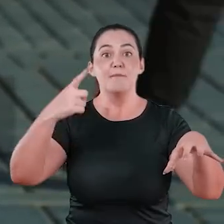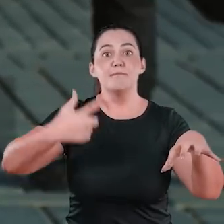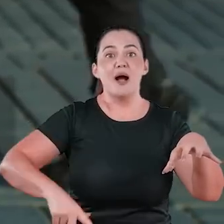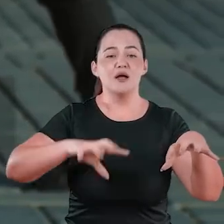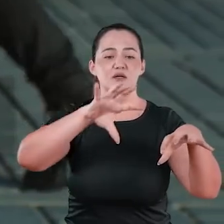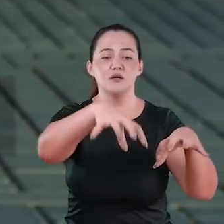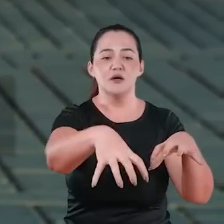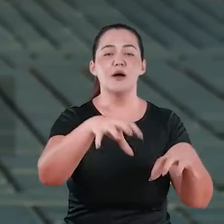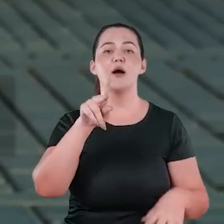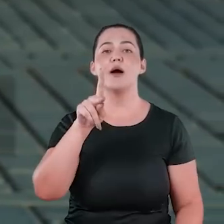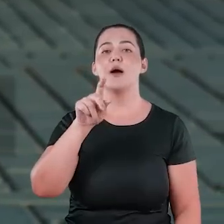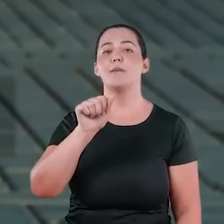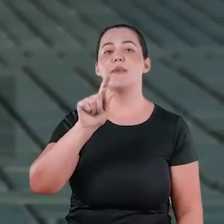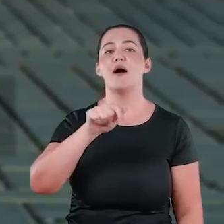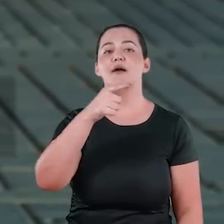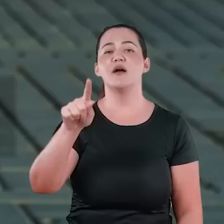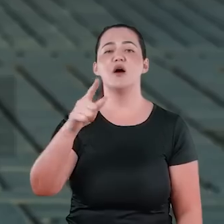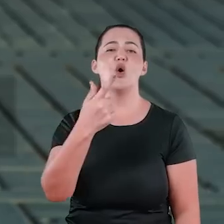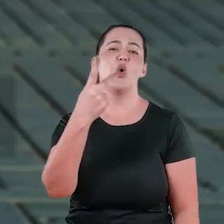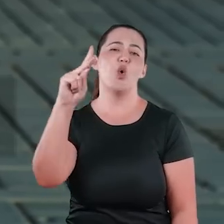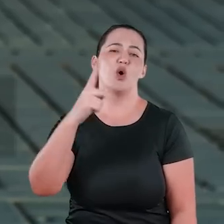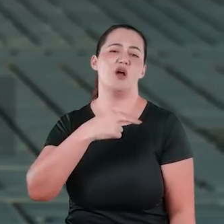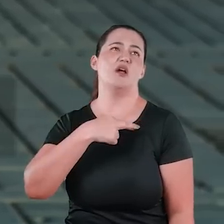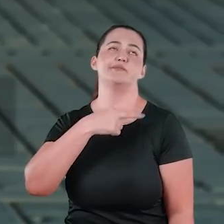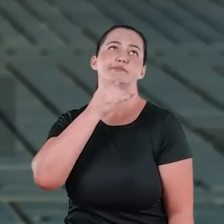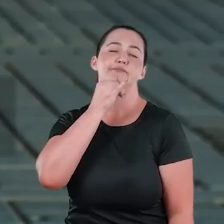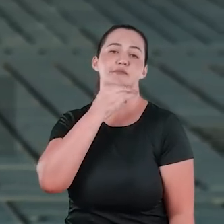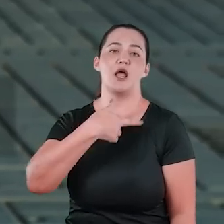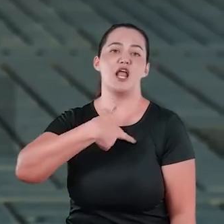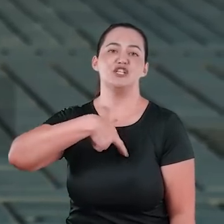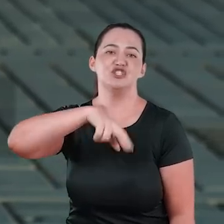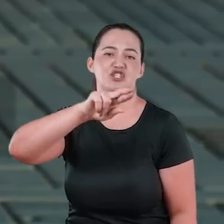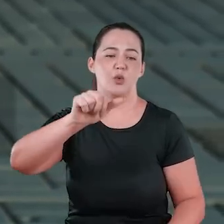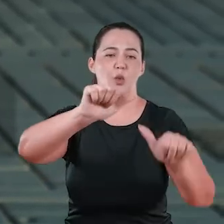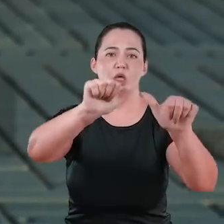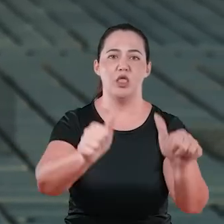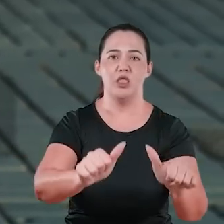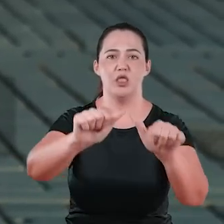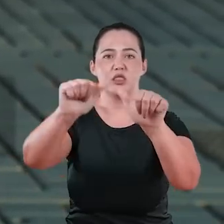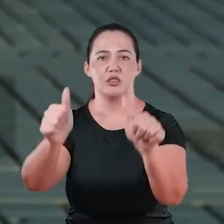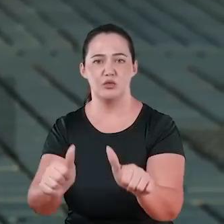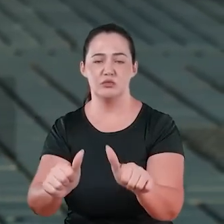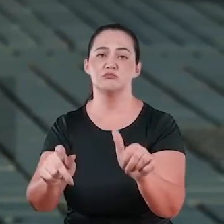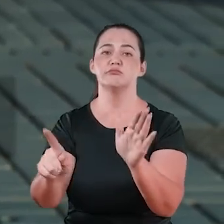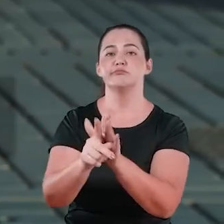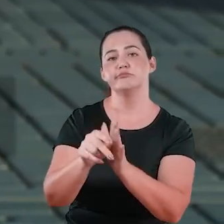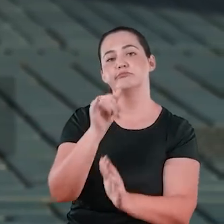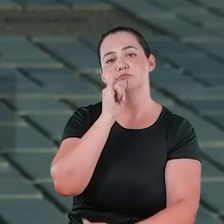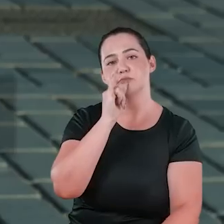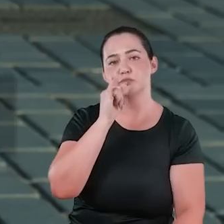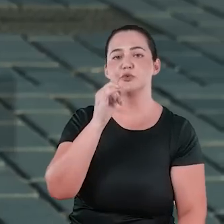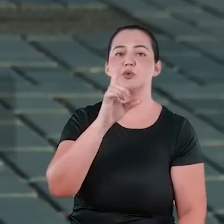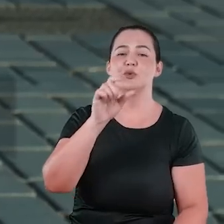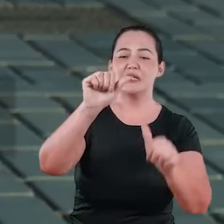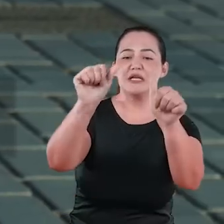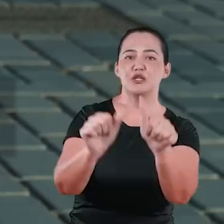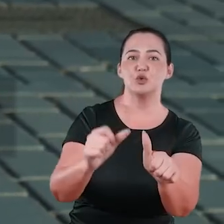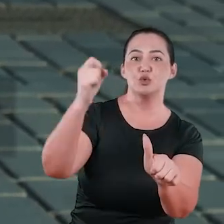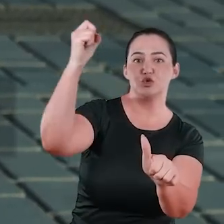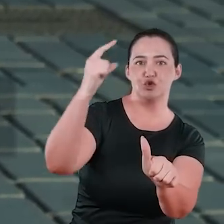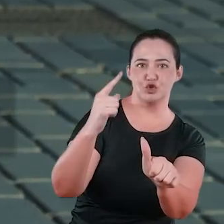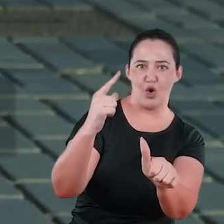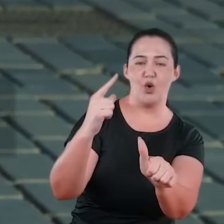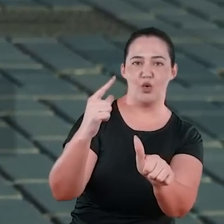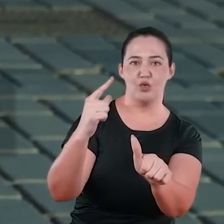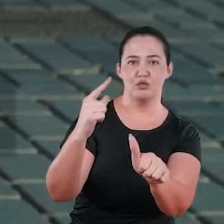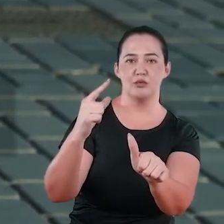seguia religiões de culto politeísta, como, por exemplo, o culto ao deus Sol, a Mitras. O Sol, ou